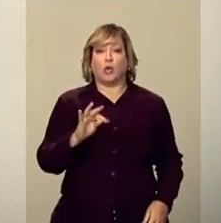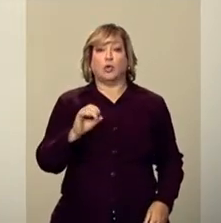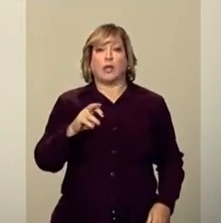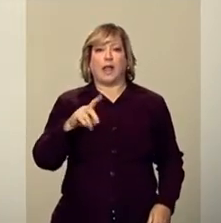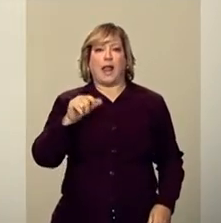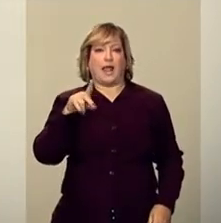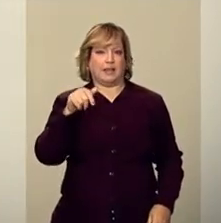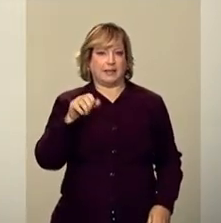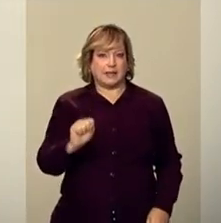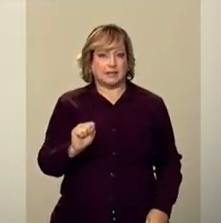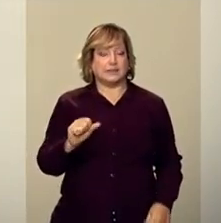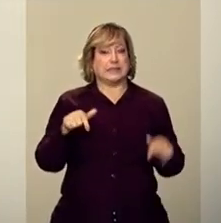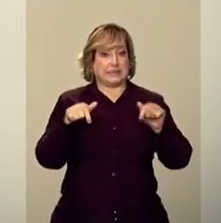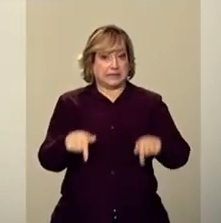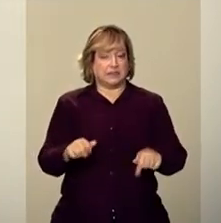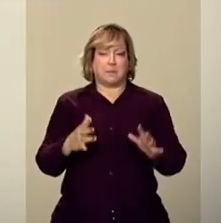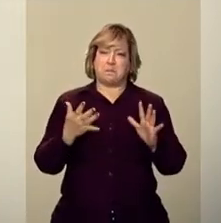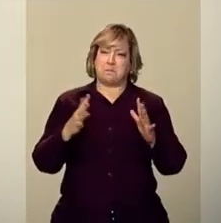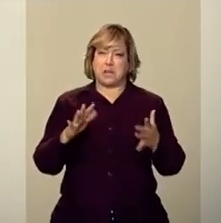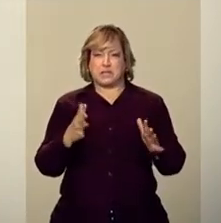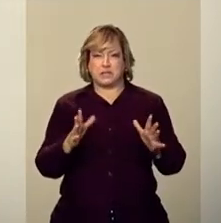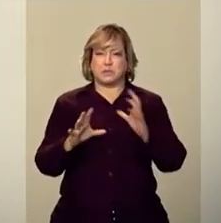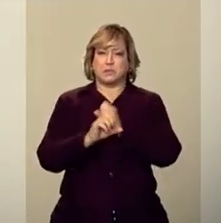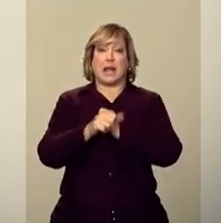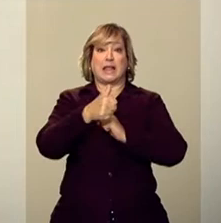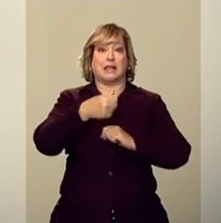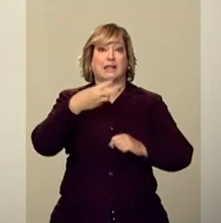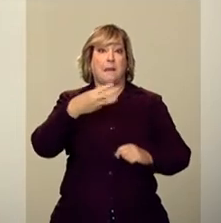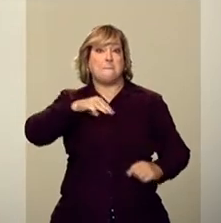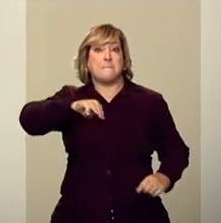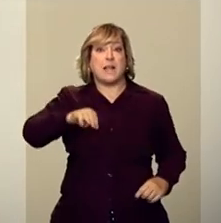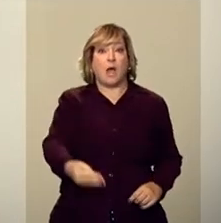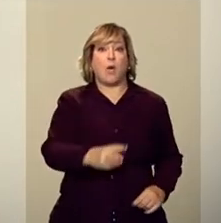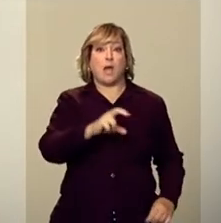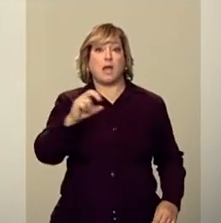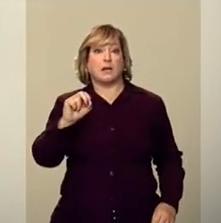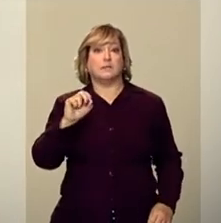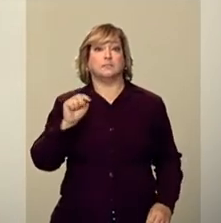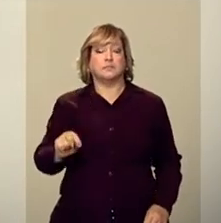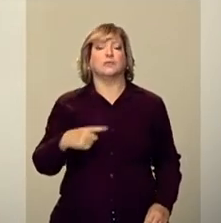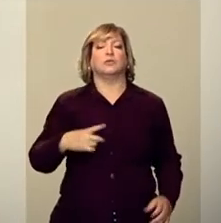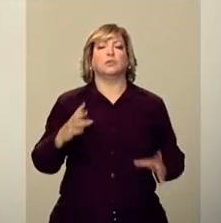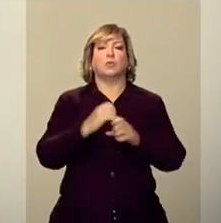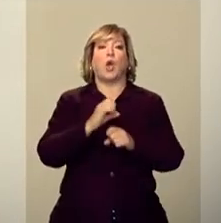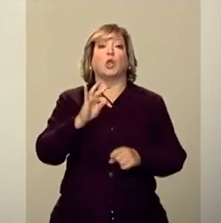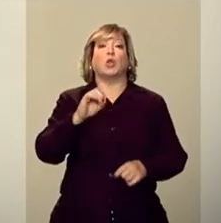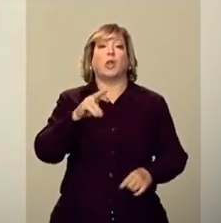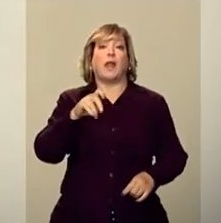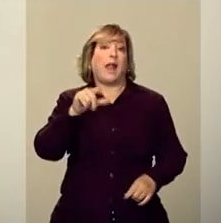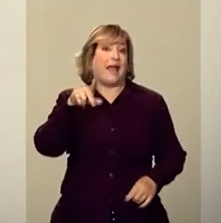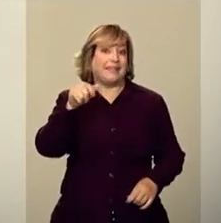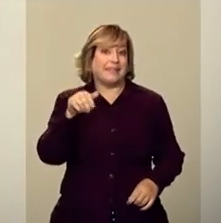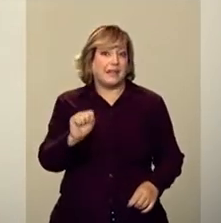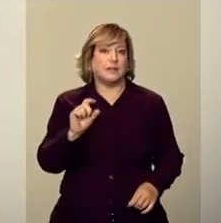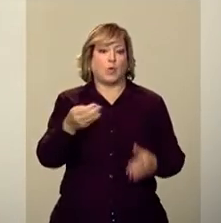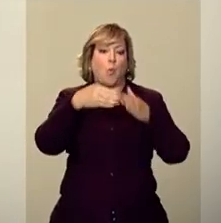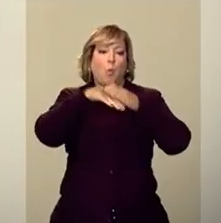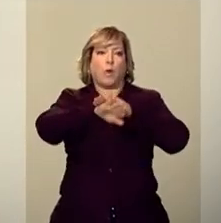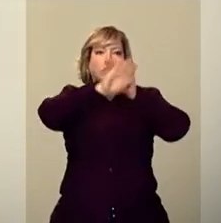toneladas isso dá mais ou menos 13 milhões e meio de toneladas de